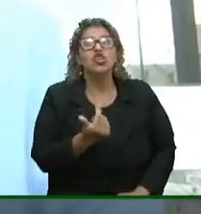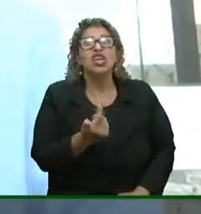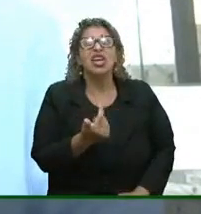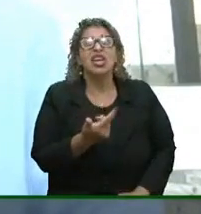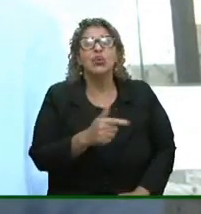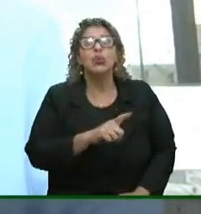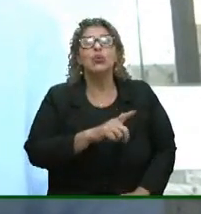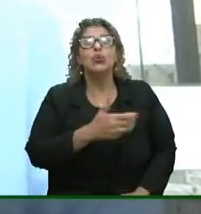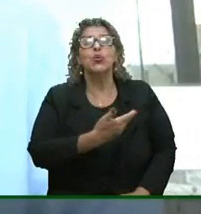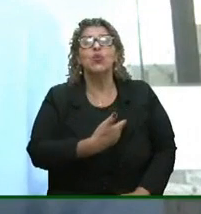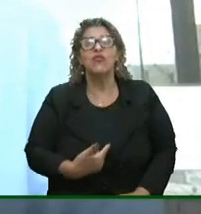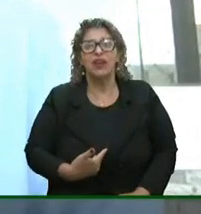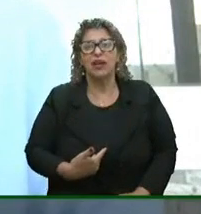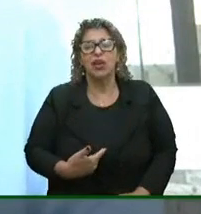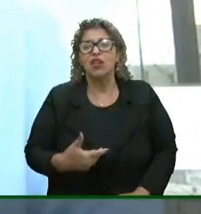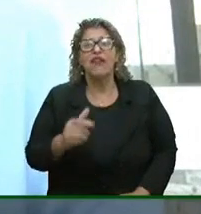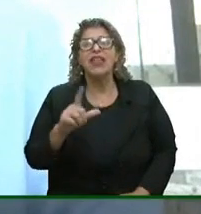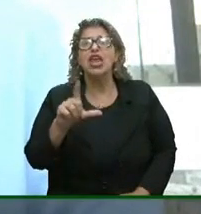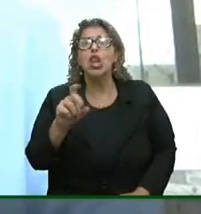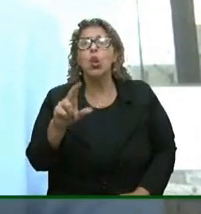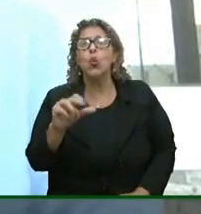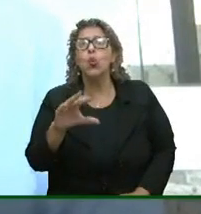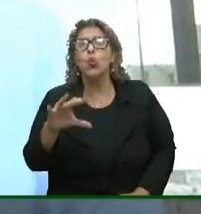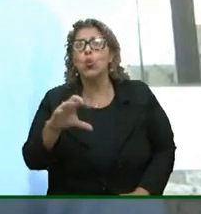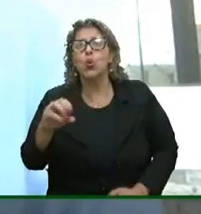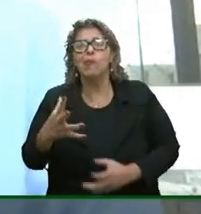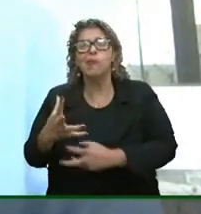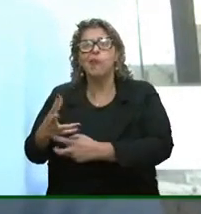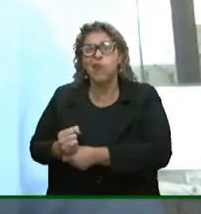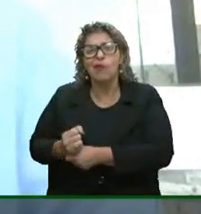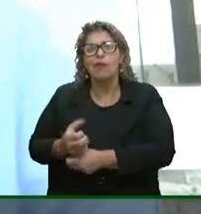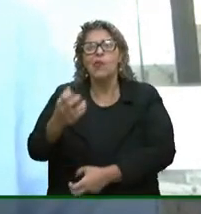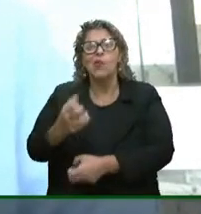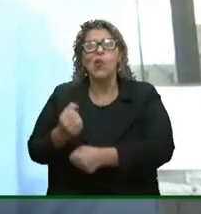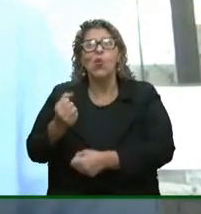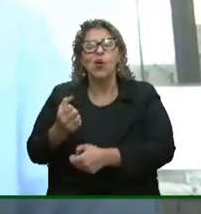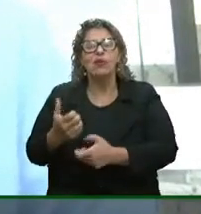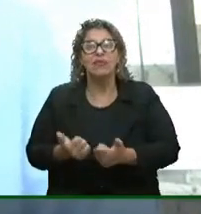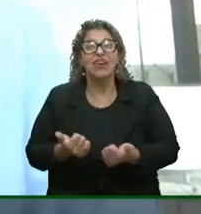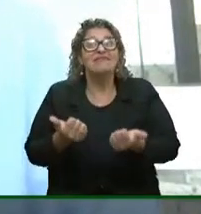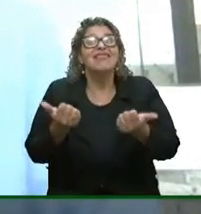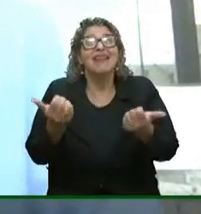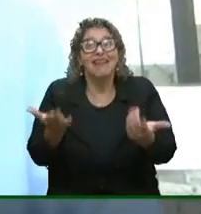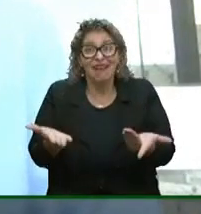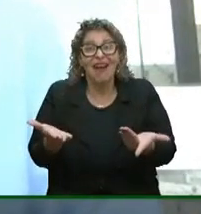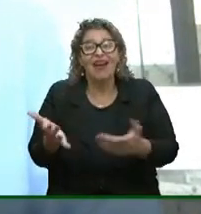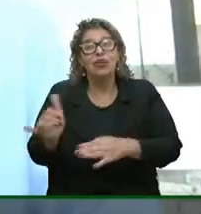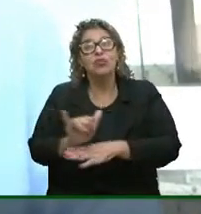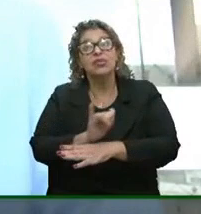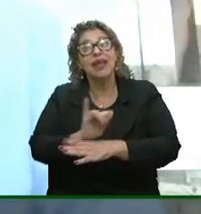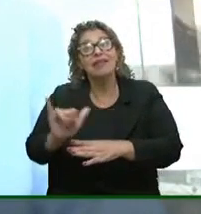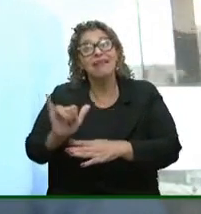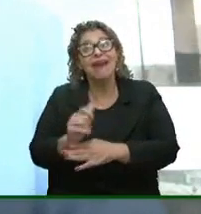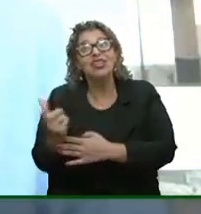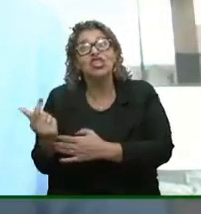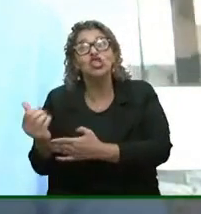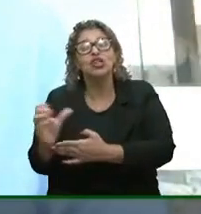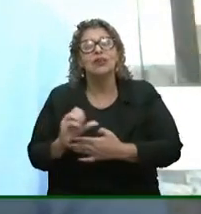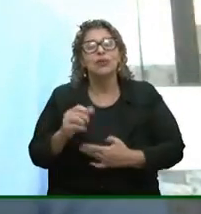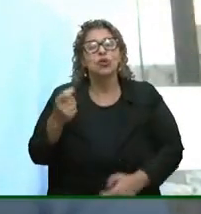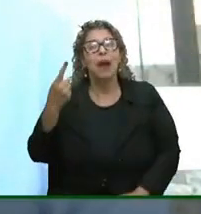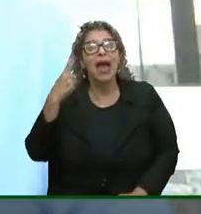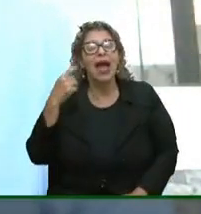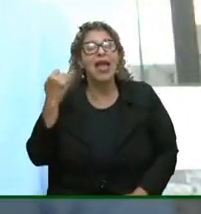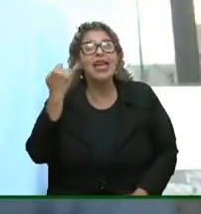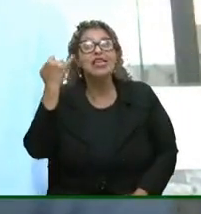ter lucratividade. Está se fazendo um processo de entrega do patrimônio de um setor estratégico em nome de uma